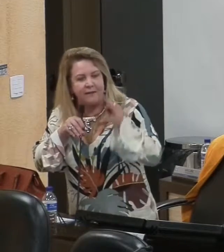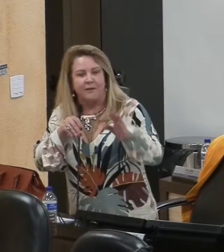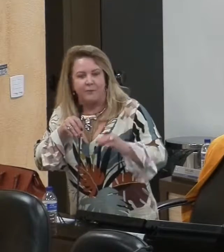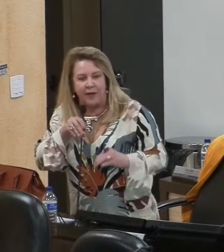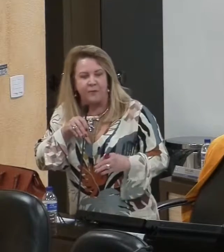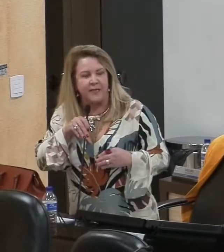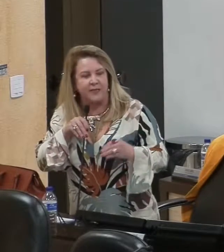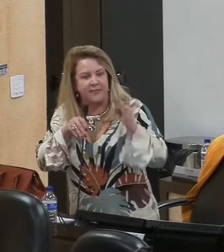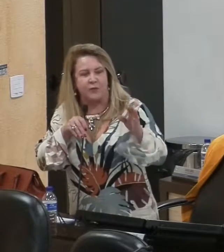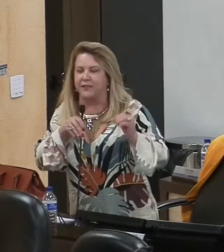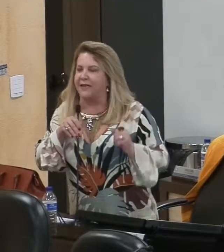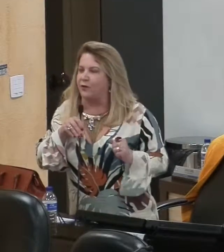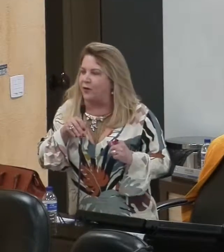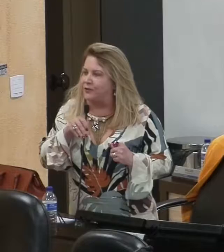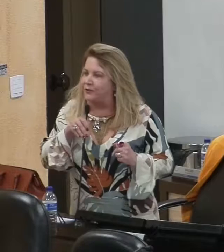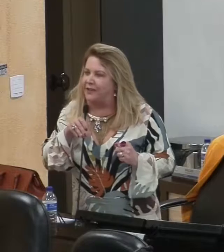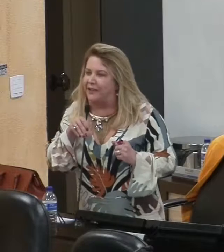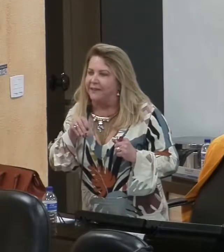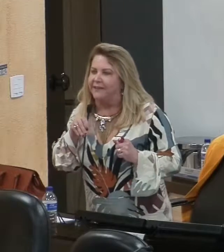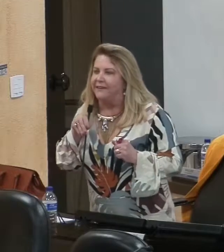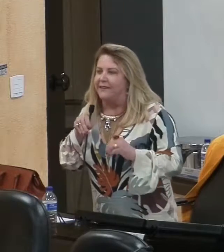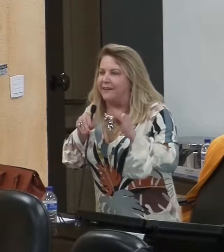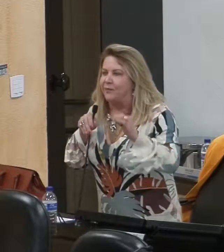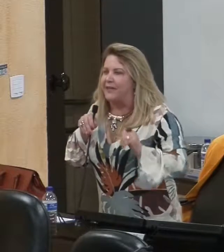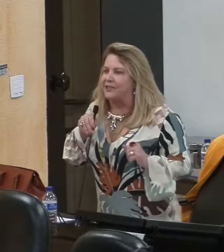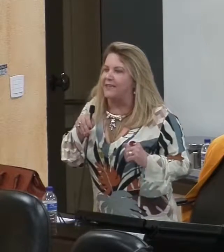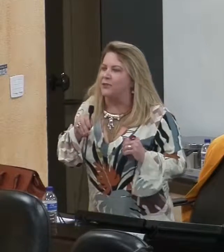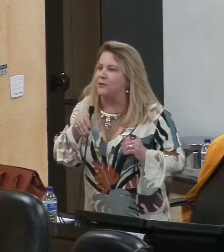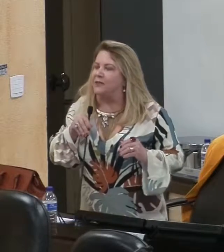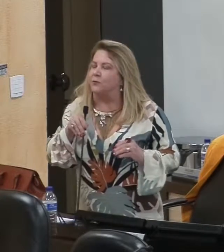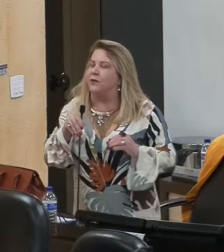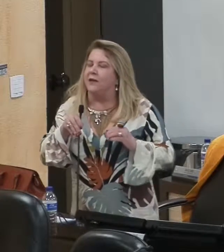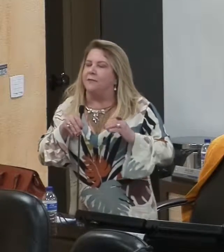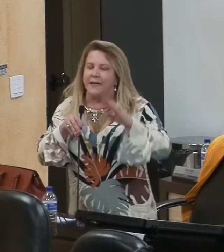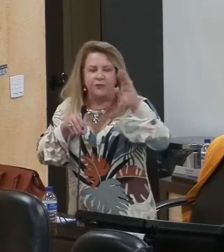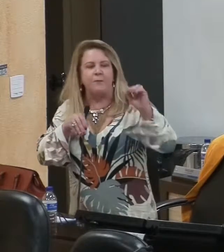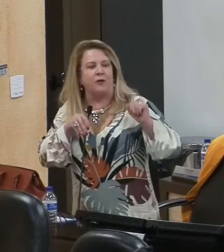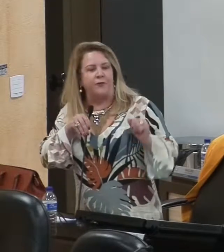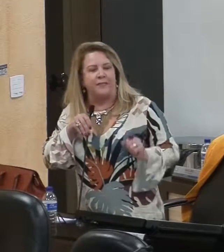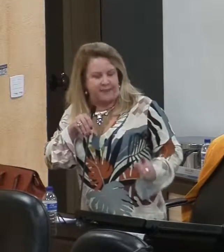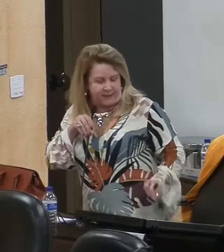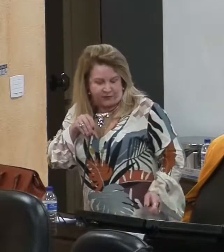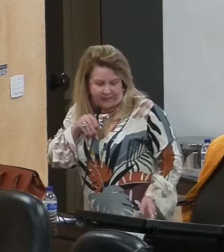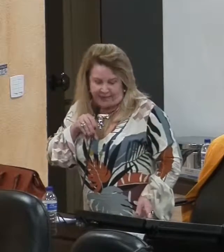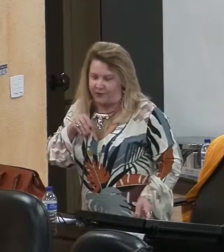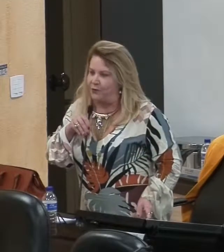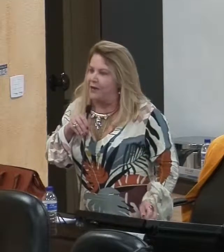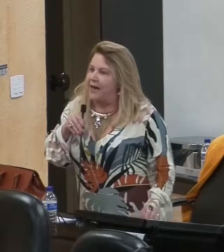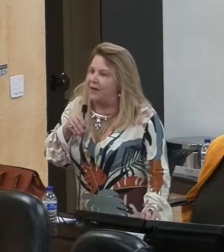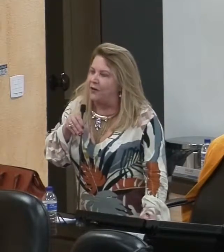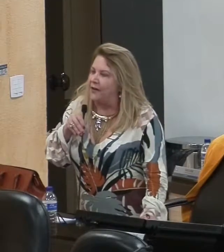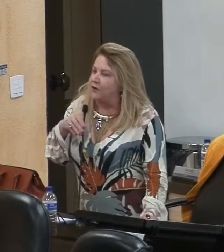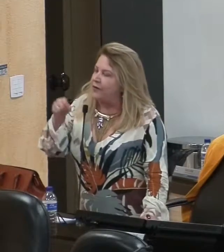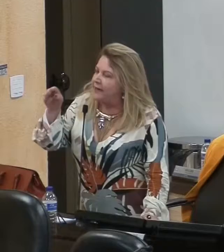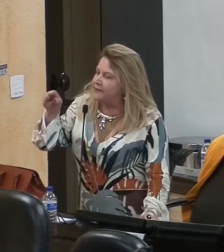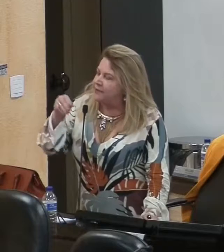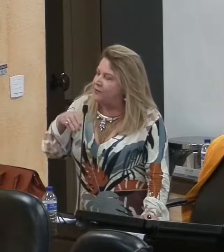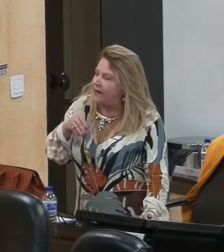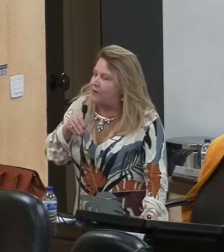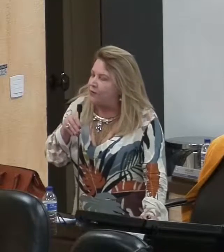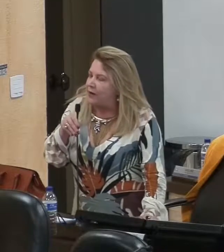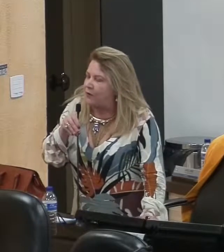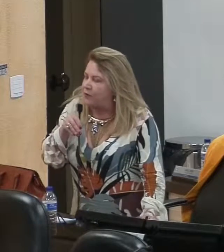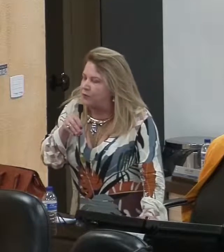Zé. Realmente, esse é o Zé que eu gosto de ver. Realmente é isso mesmo. Mas vamos conversando, certo? Agora, com